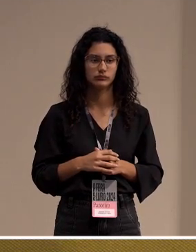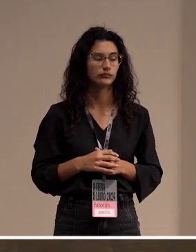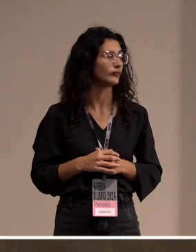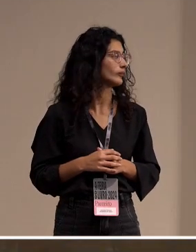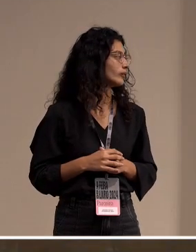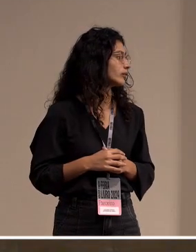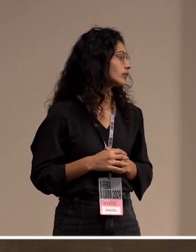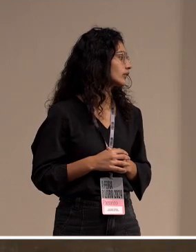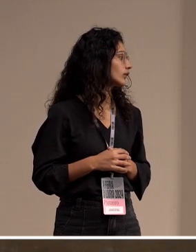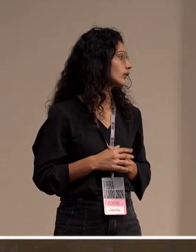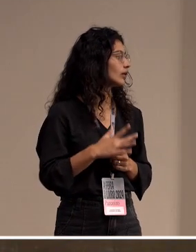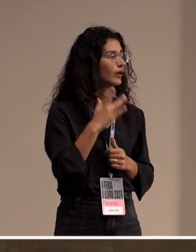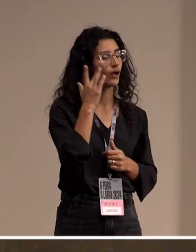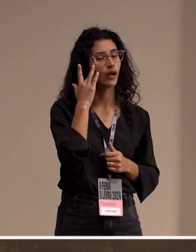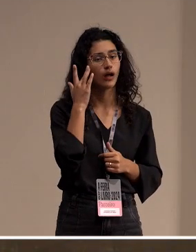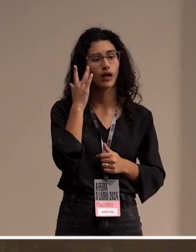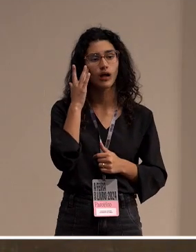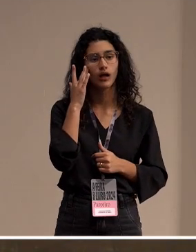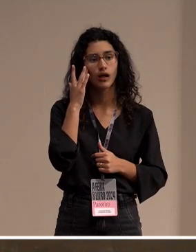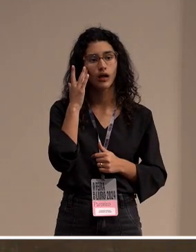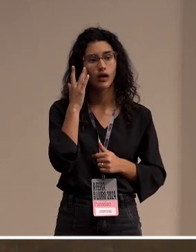Eu acho que ele falou o nome dos...